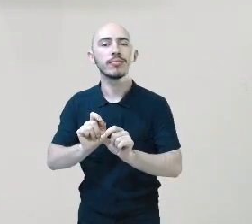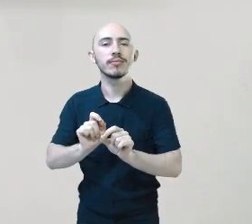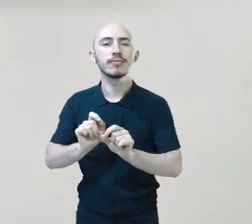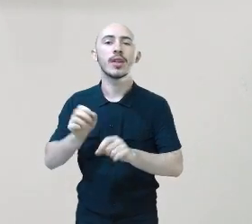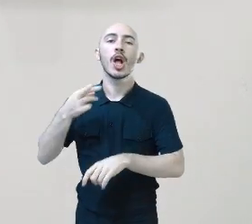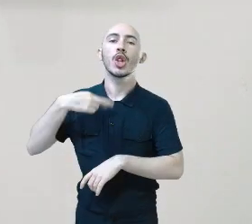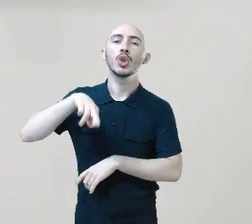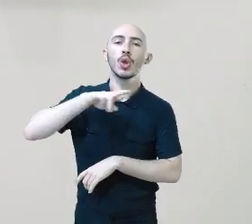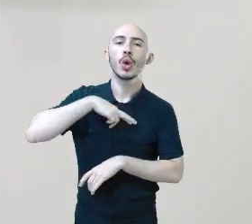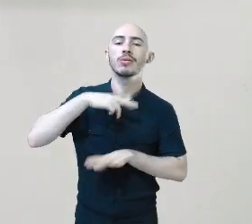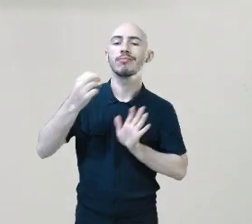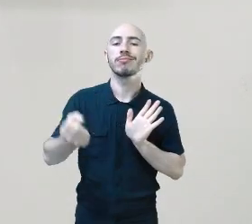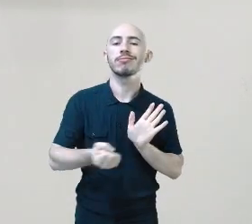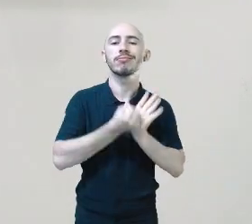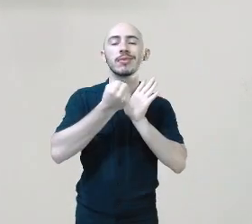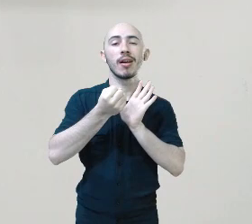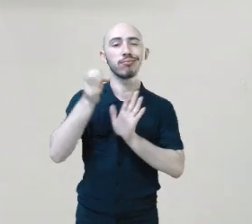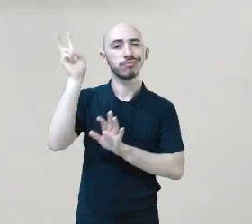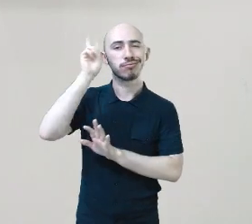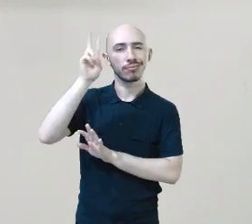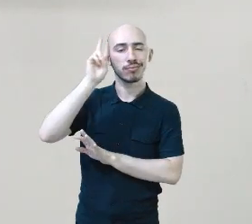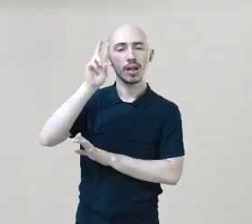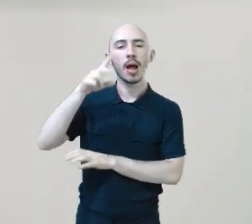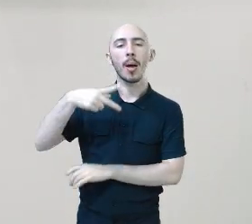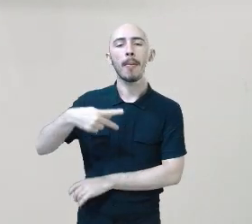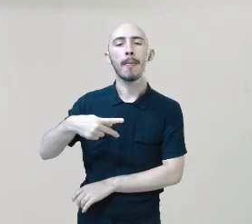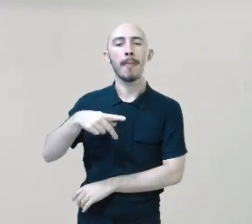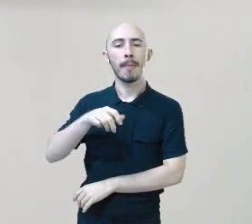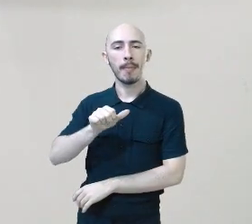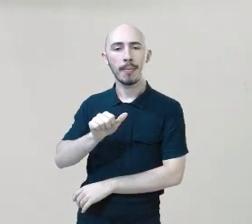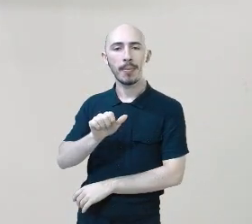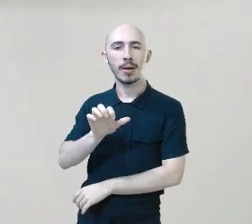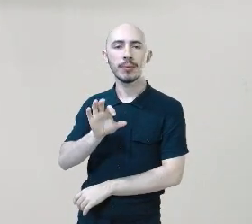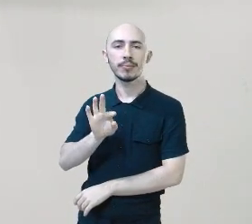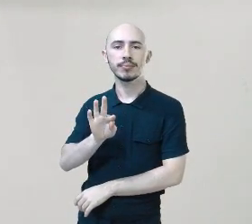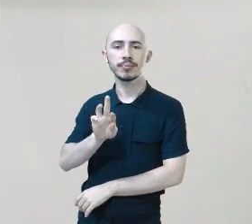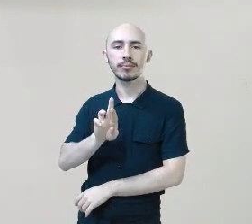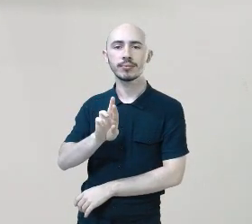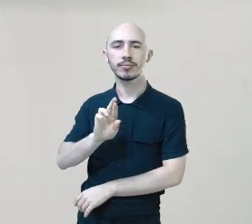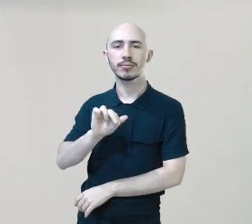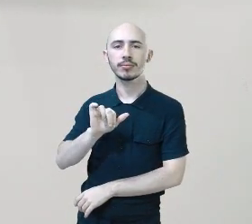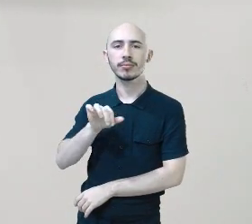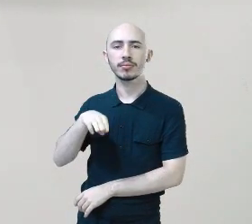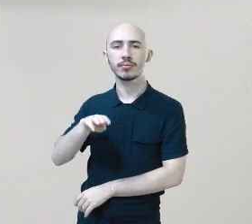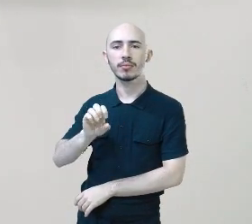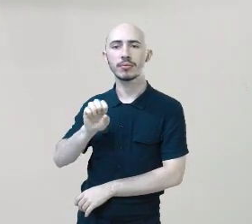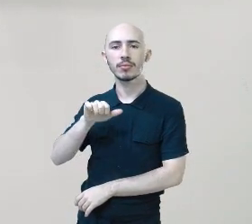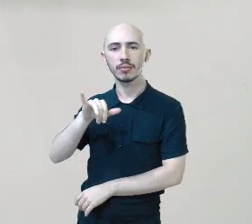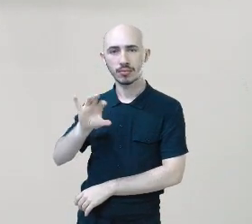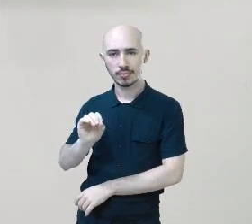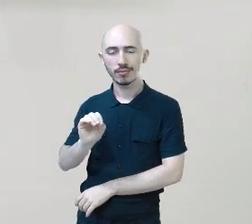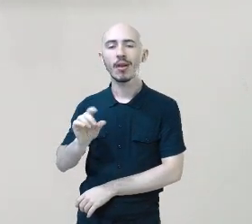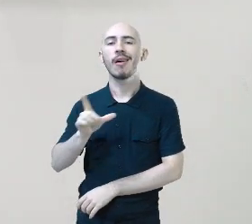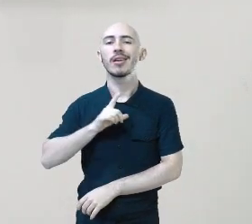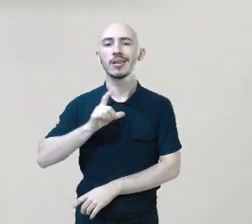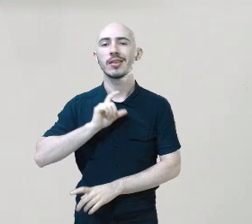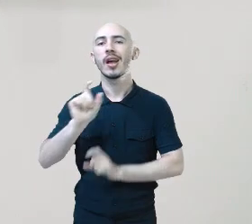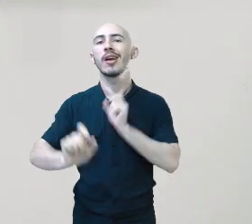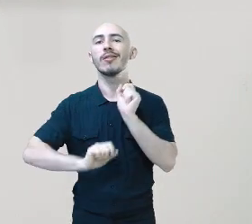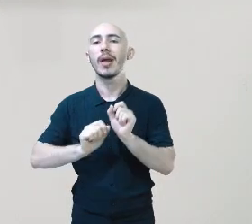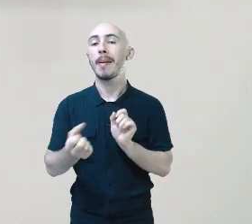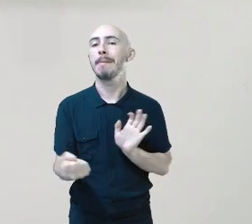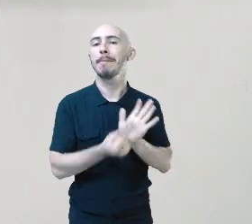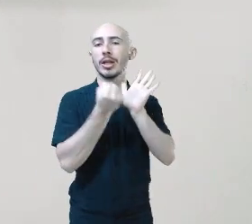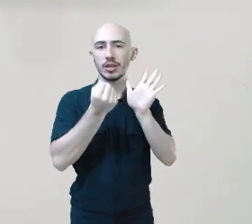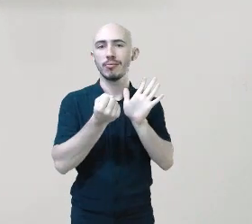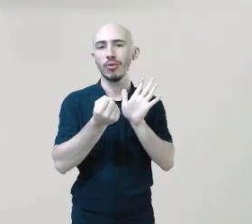nossos patrimônios. Lembra de umas aulas anteriores que a gente conversou sobre o patrimônio material e o patrimônio